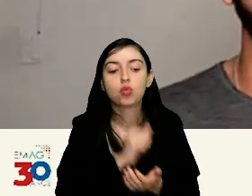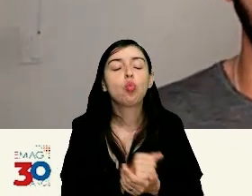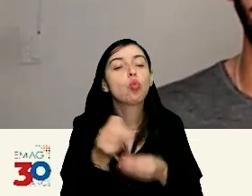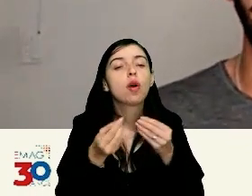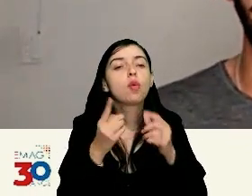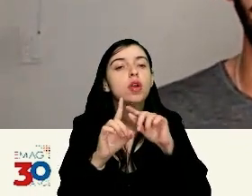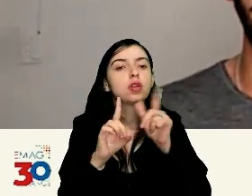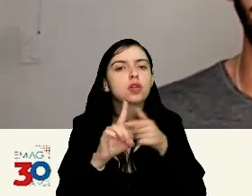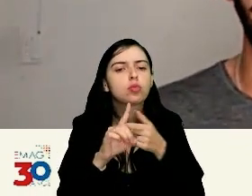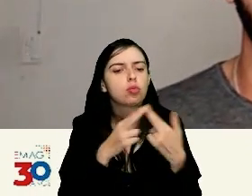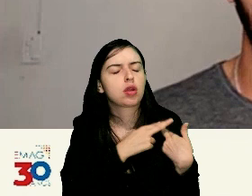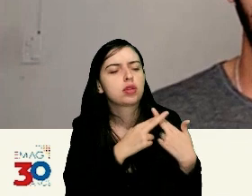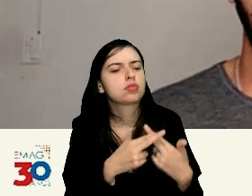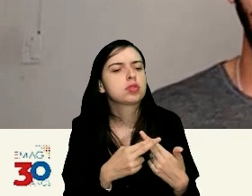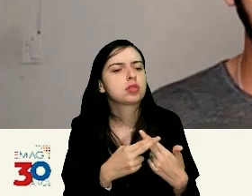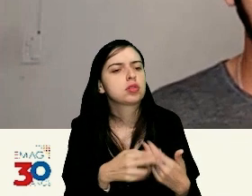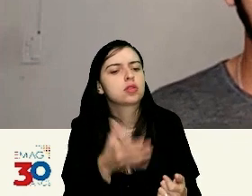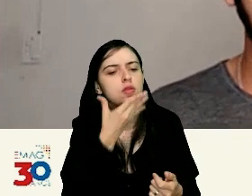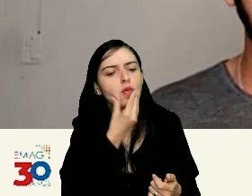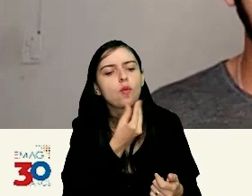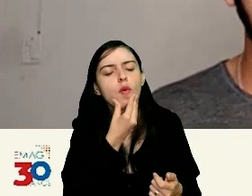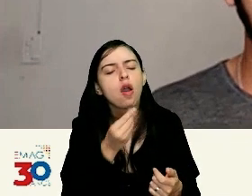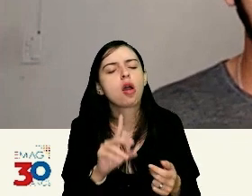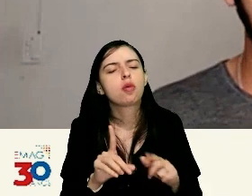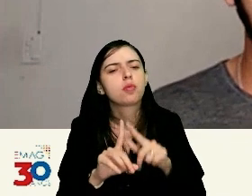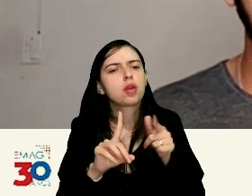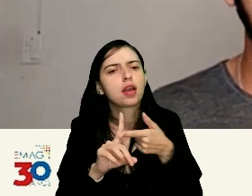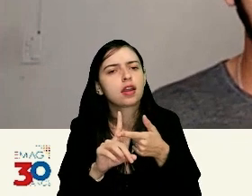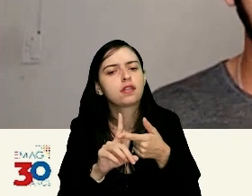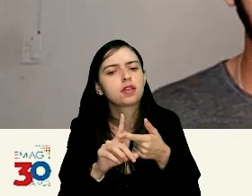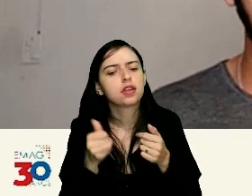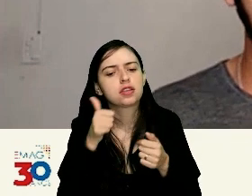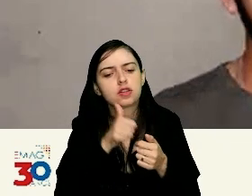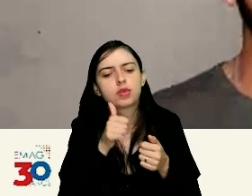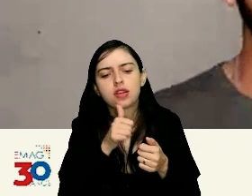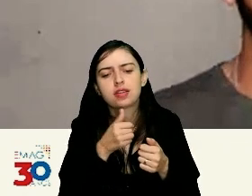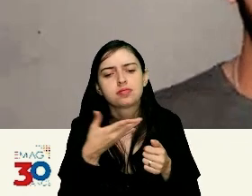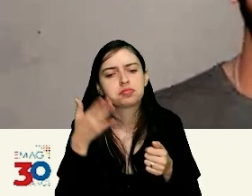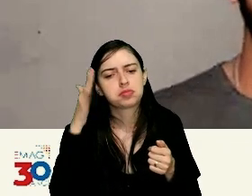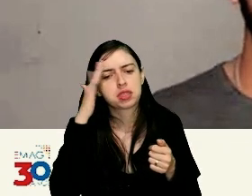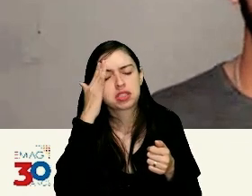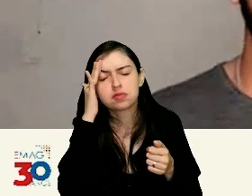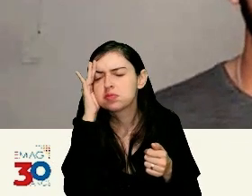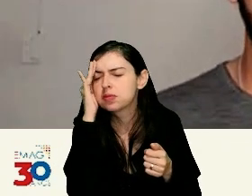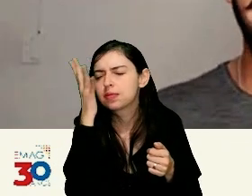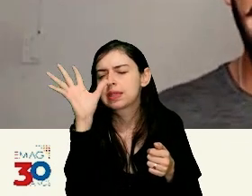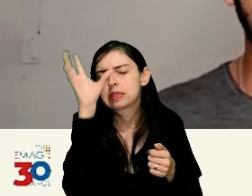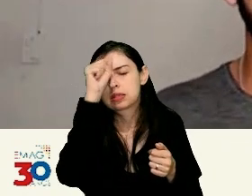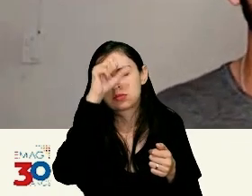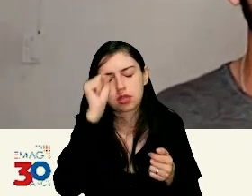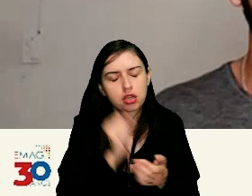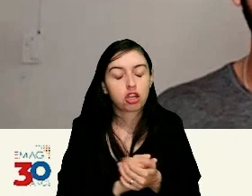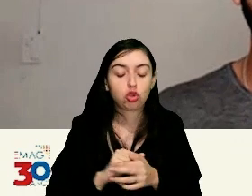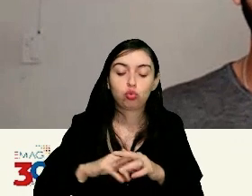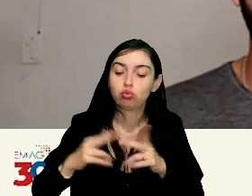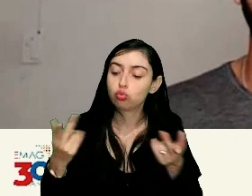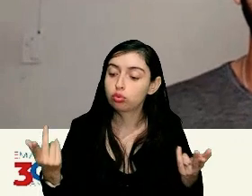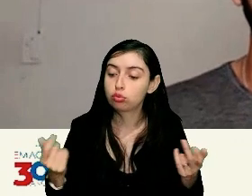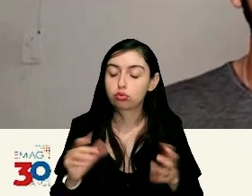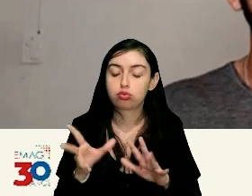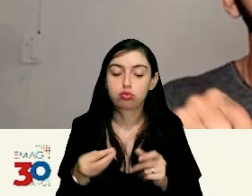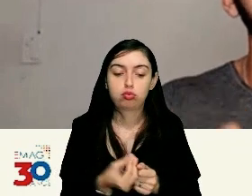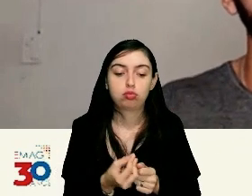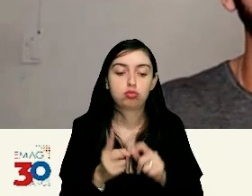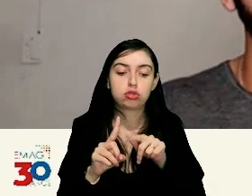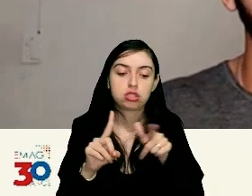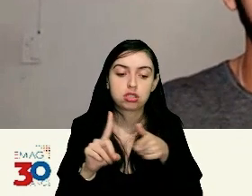de um homem dentro da gestação? É saber tudo de gestação. É saber tudo de parto. Ele tem que saber o que envolve, porque